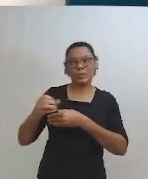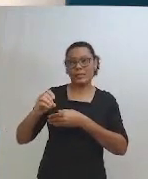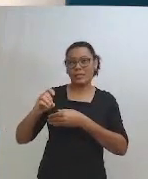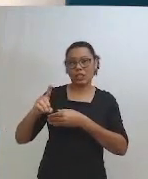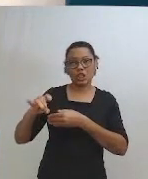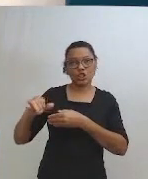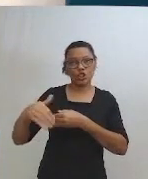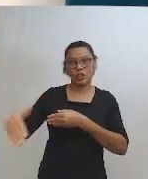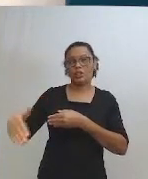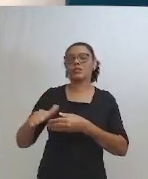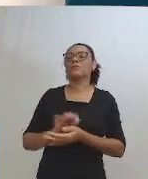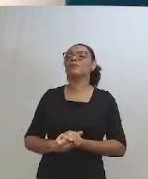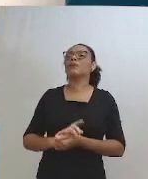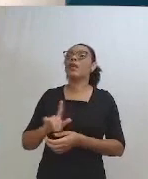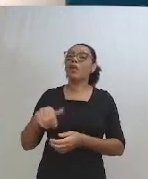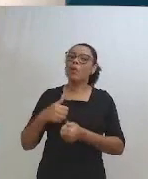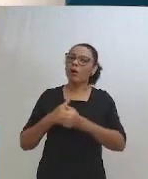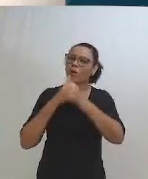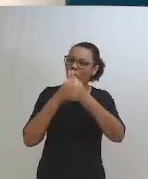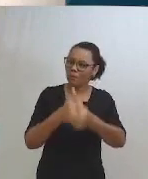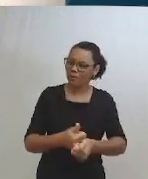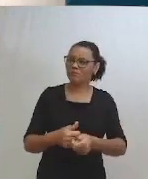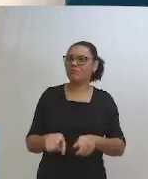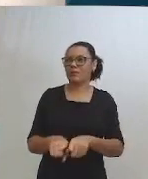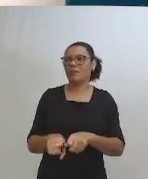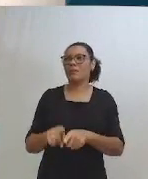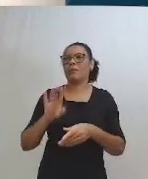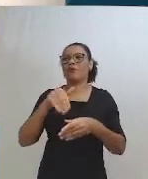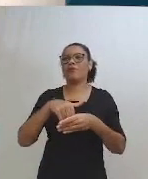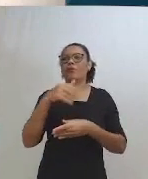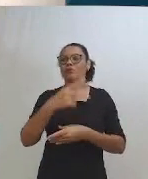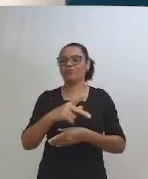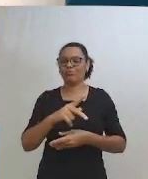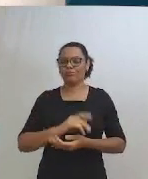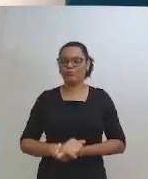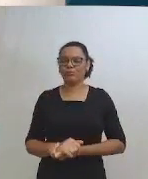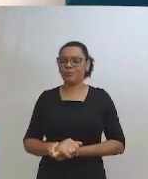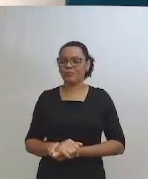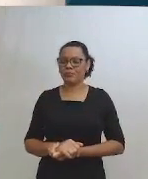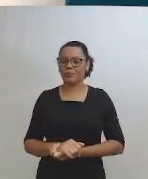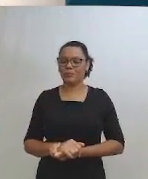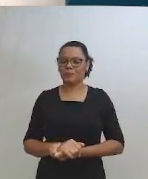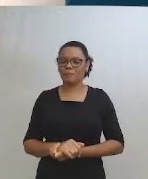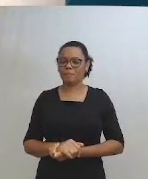considerações, eu acompanho o eminente relator.